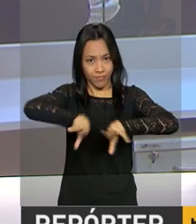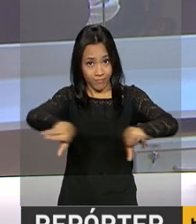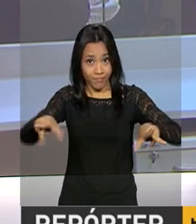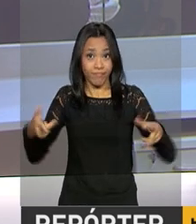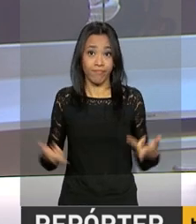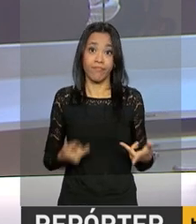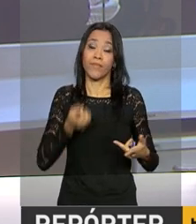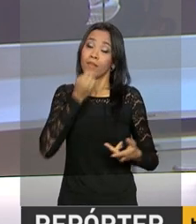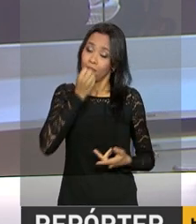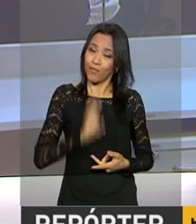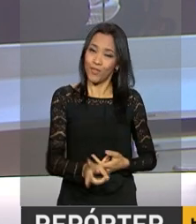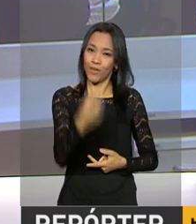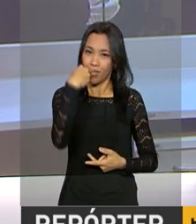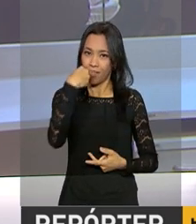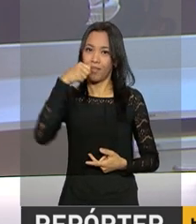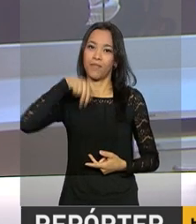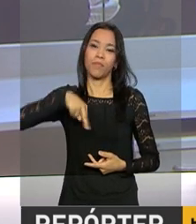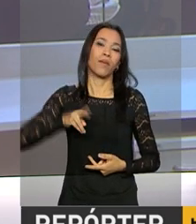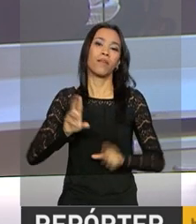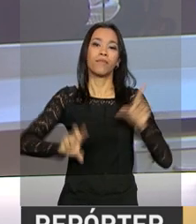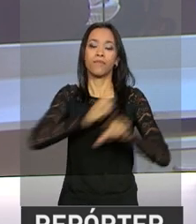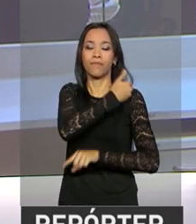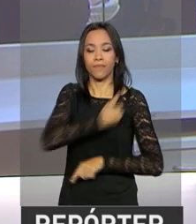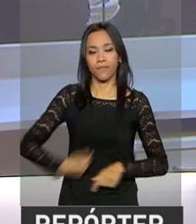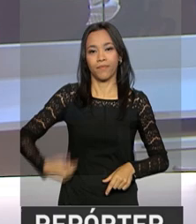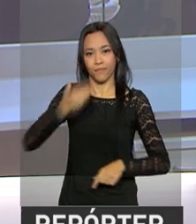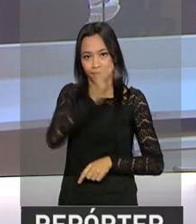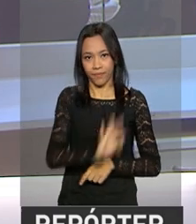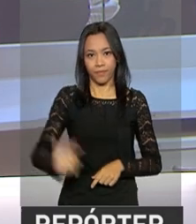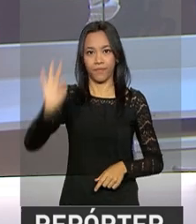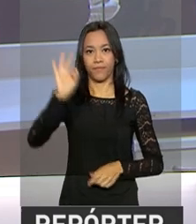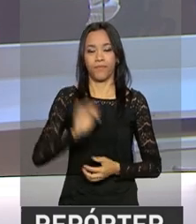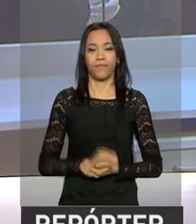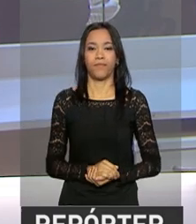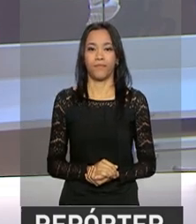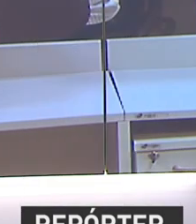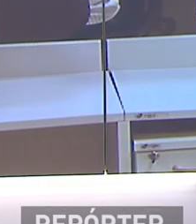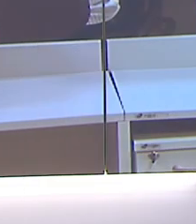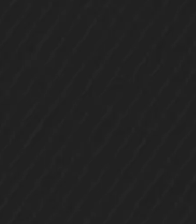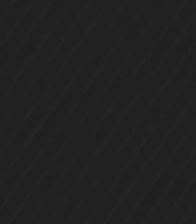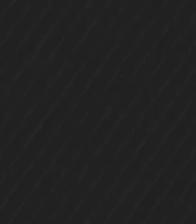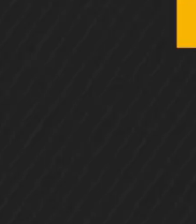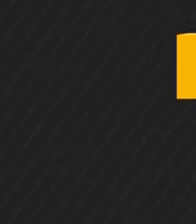sociais Continue com a gente aqui na NBR a TV do Governo